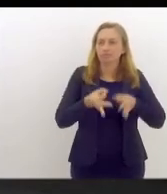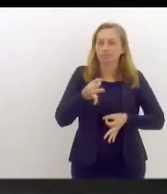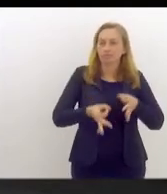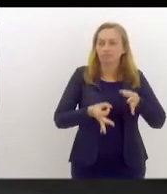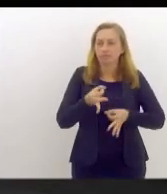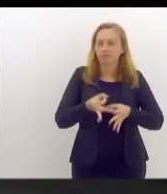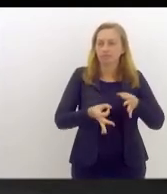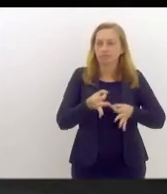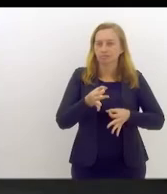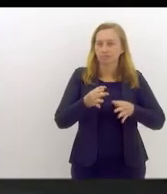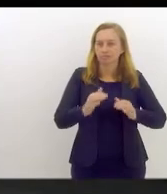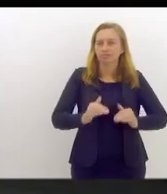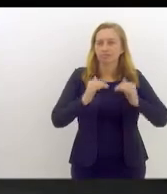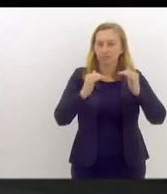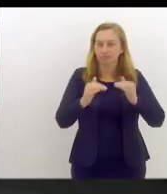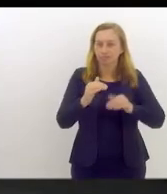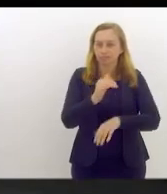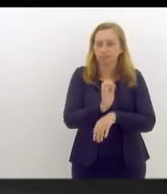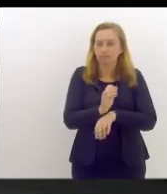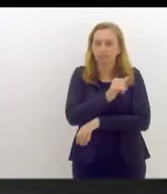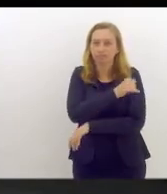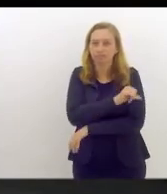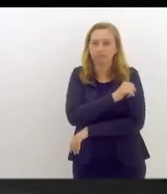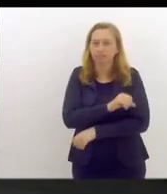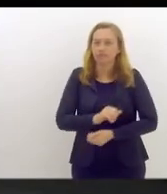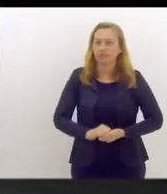Justiça do Estado do Rio de Janeiro